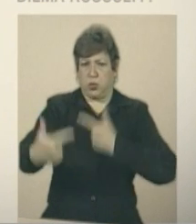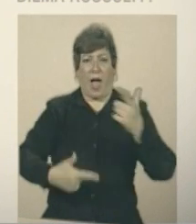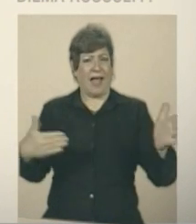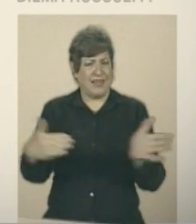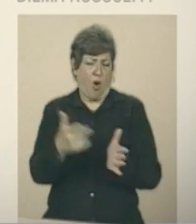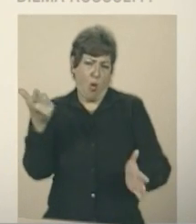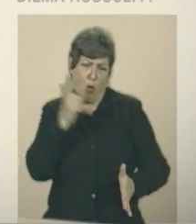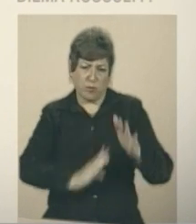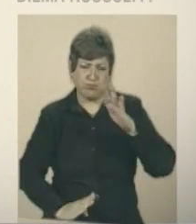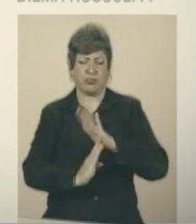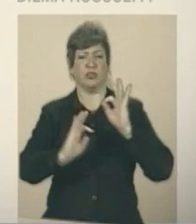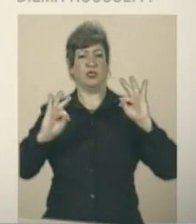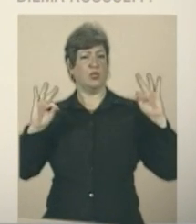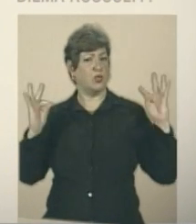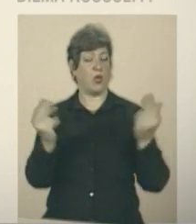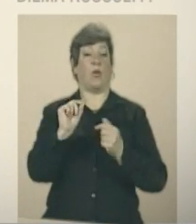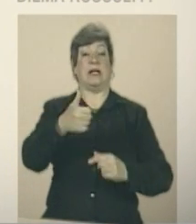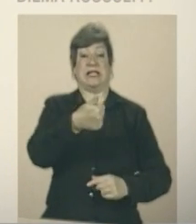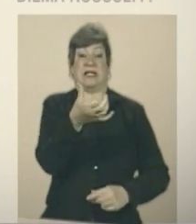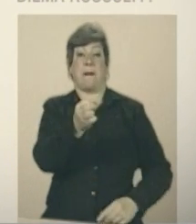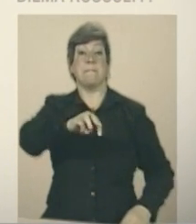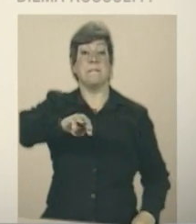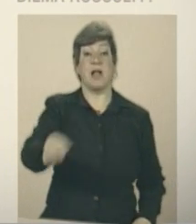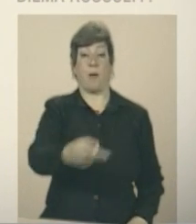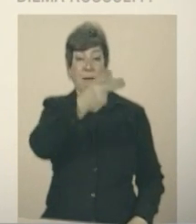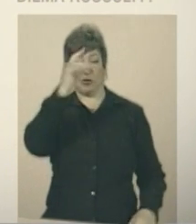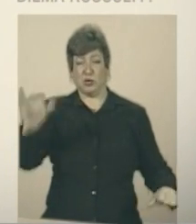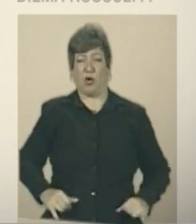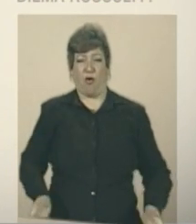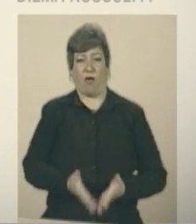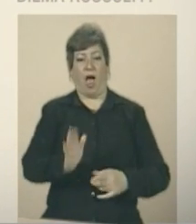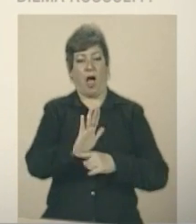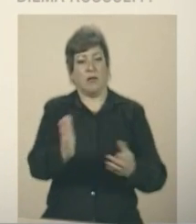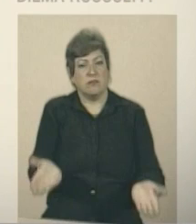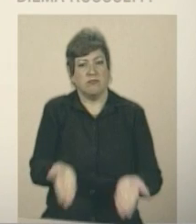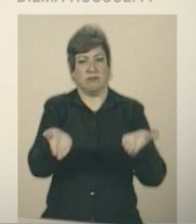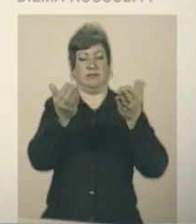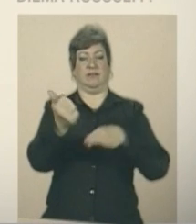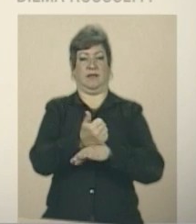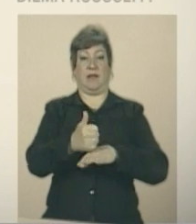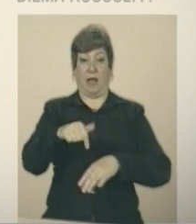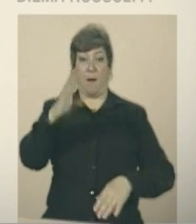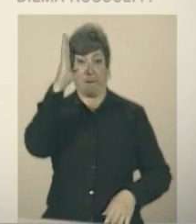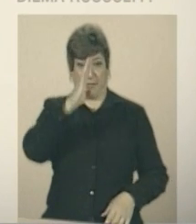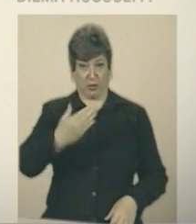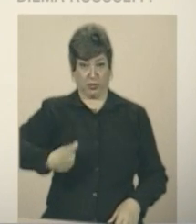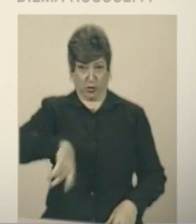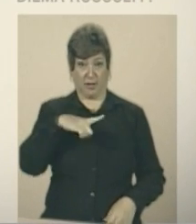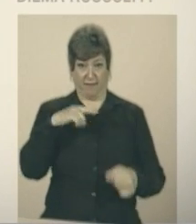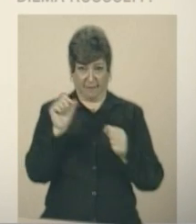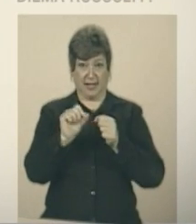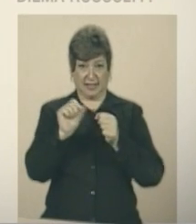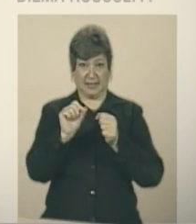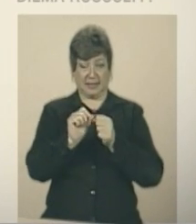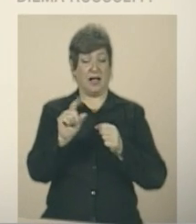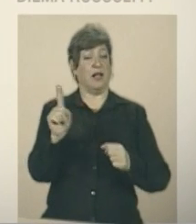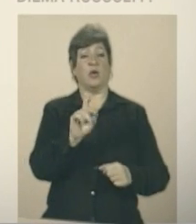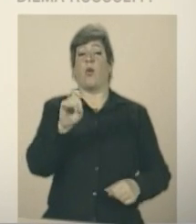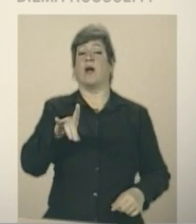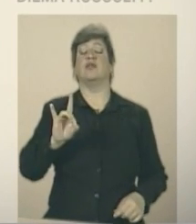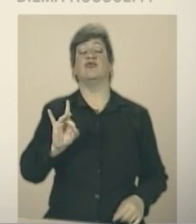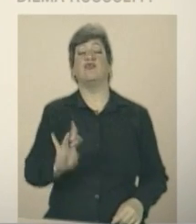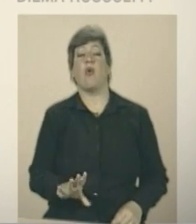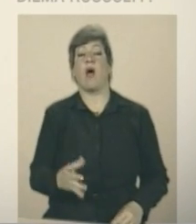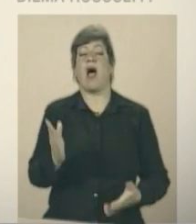nossa meta de tirar 16 milhões de pessoas da miséria o Brasil que estamos construindo não é apenas